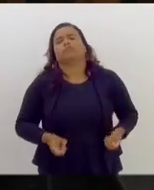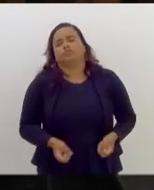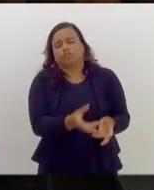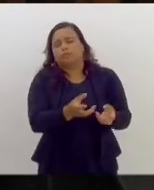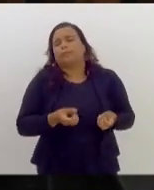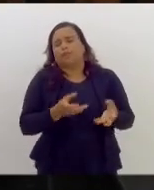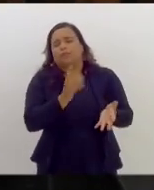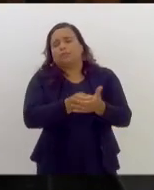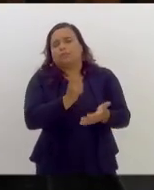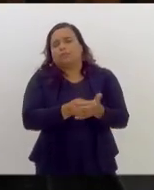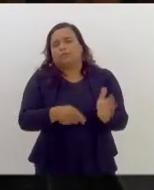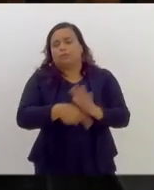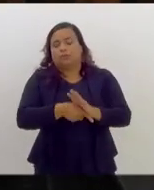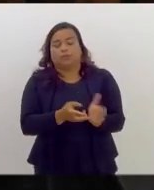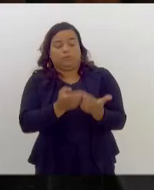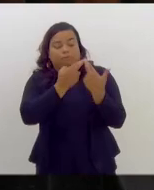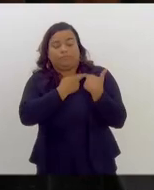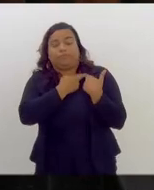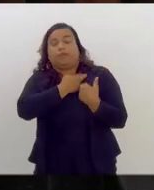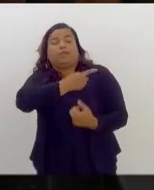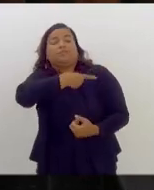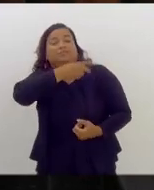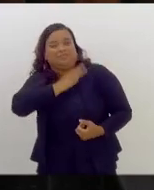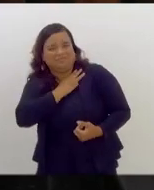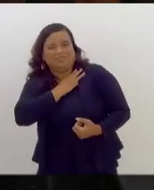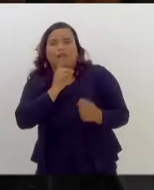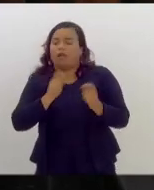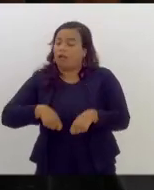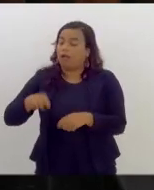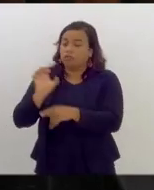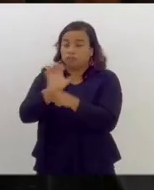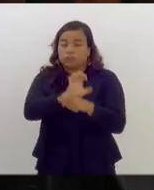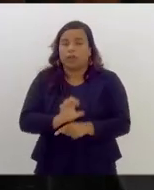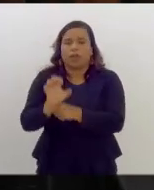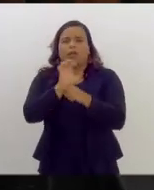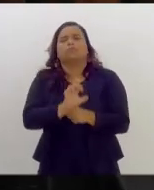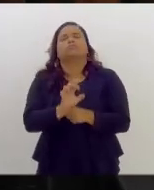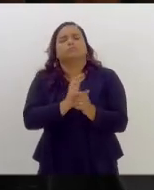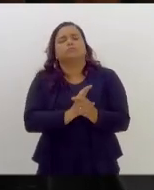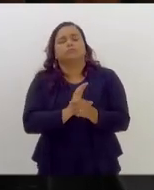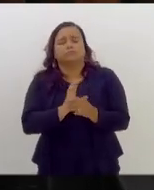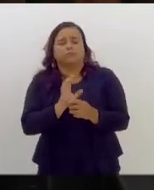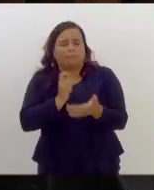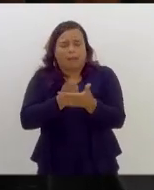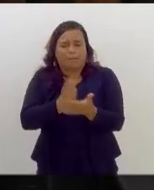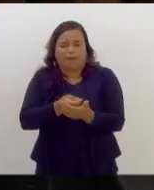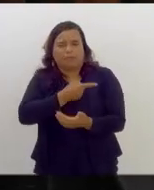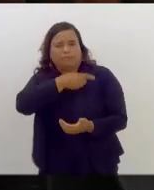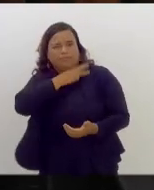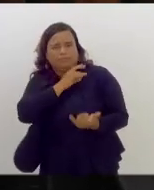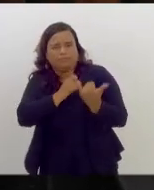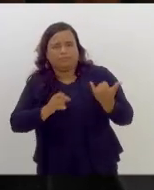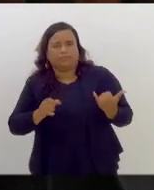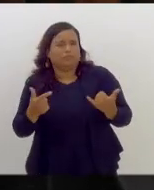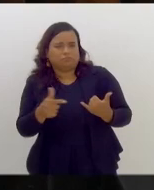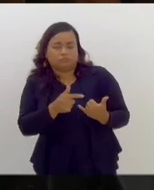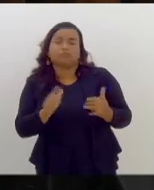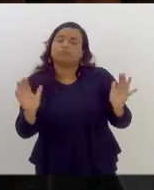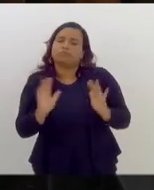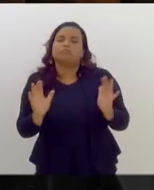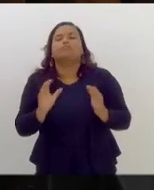médio, de modo que os estados, né, pudessem, por sua vez, liberados dessas despesas parcialmente custeadas pela